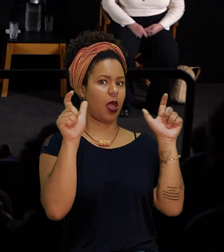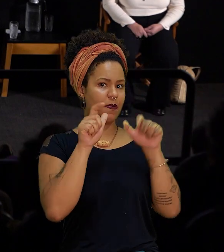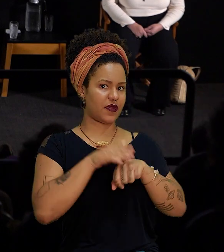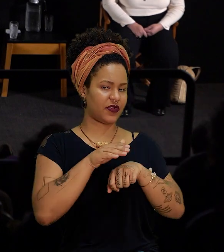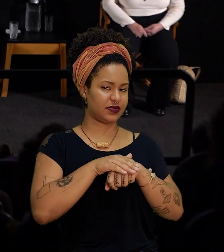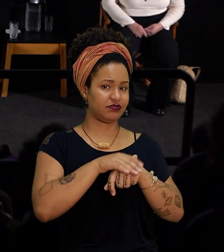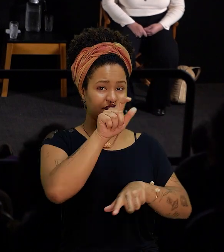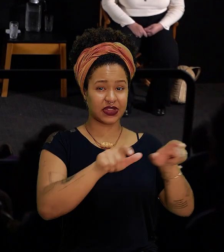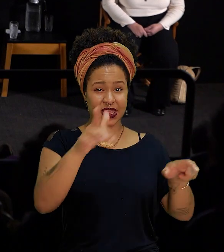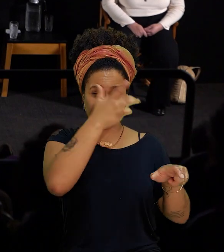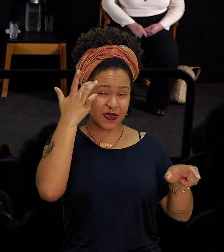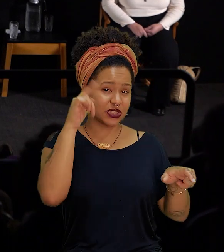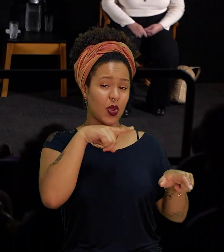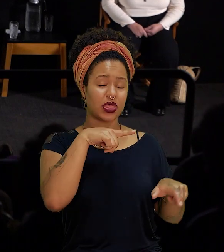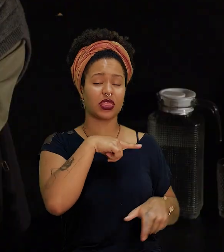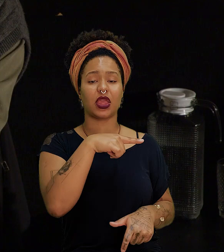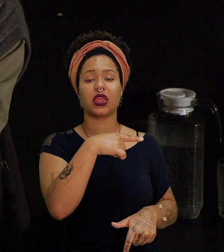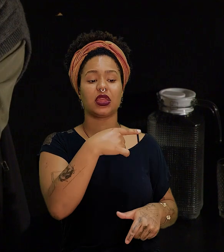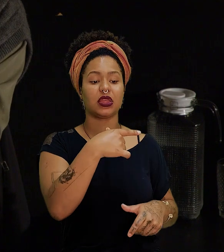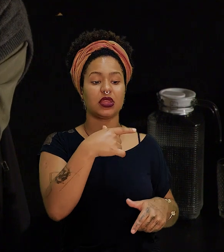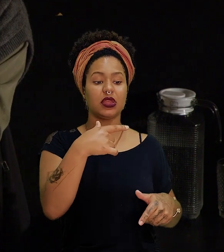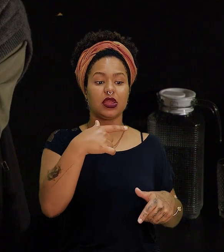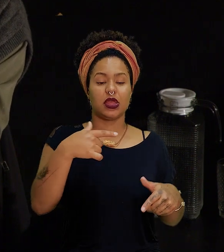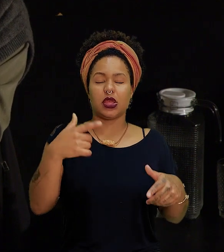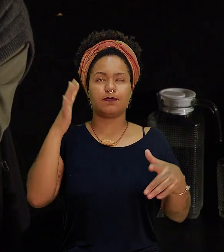alarmistas, aqueles que ficam